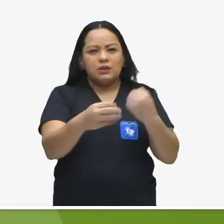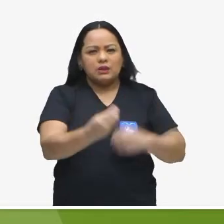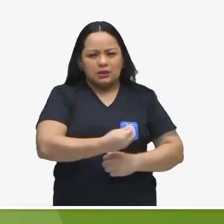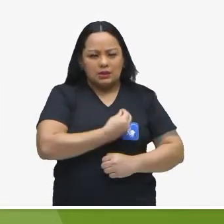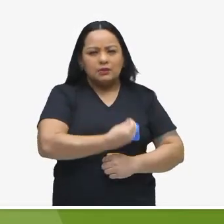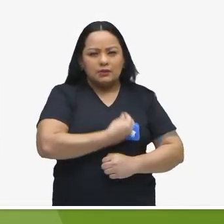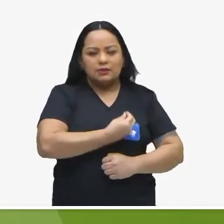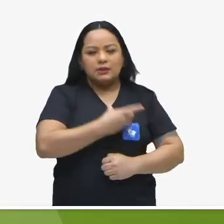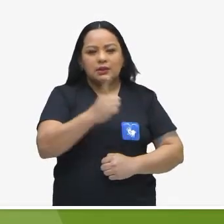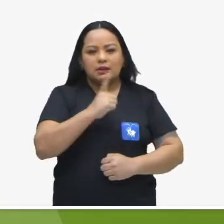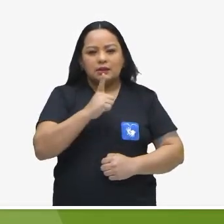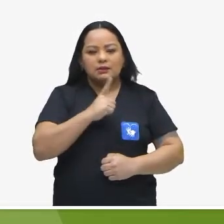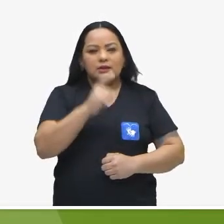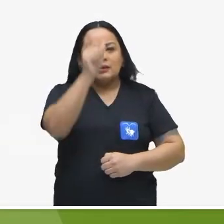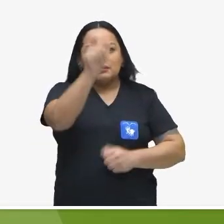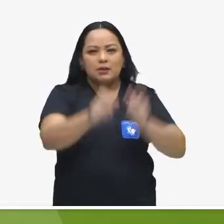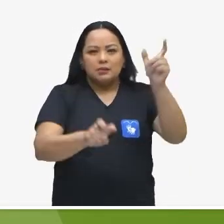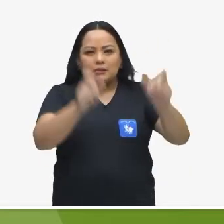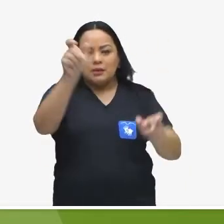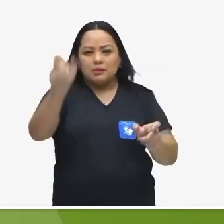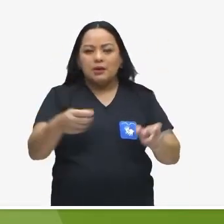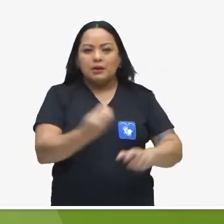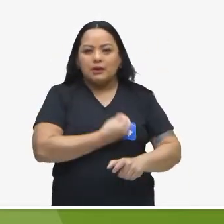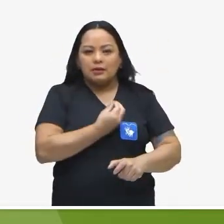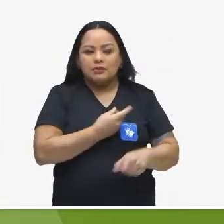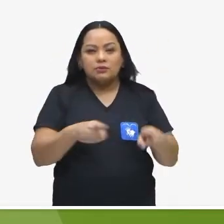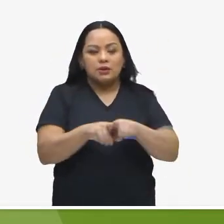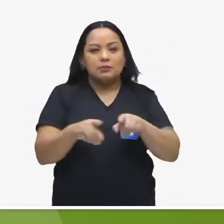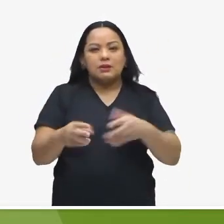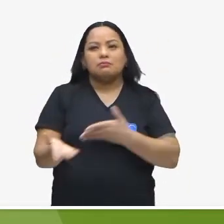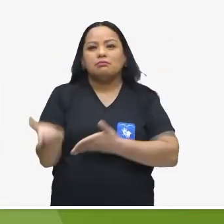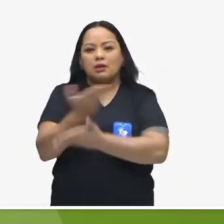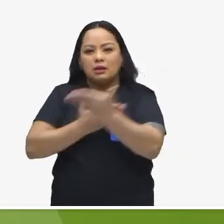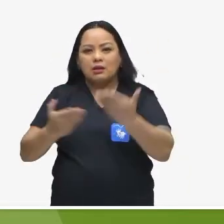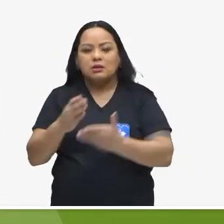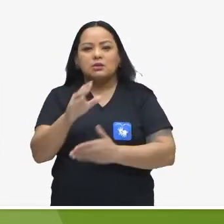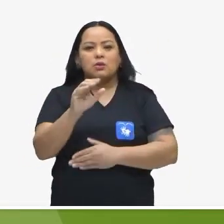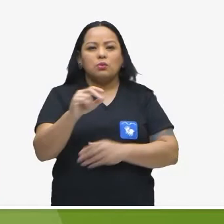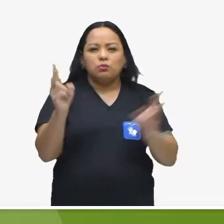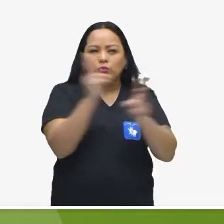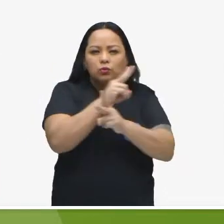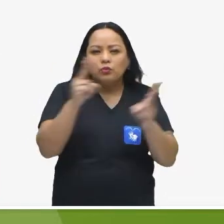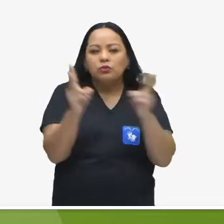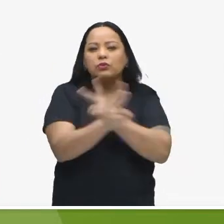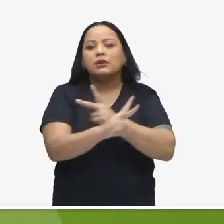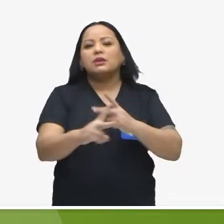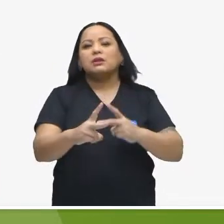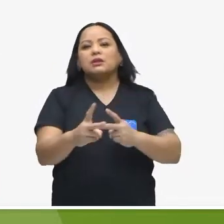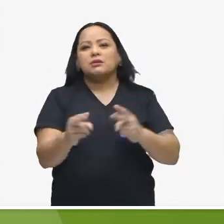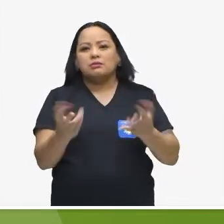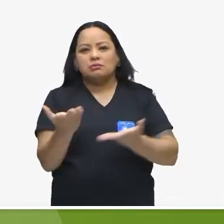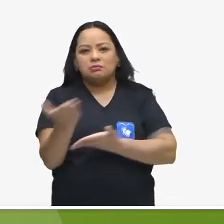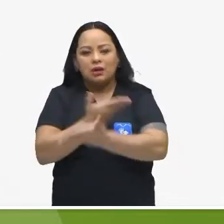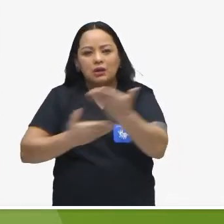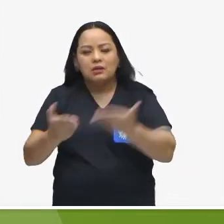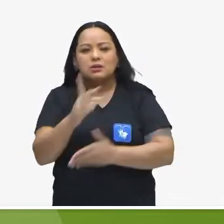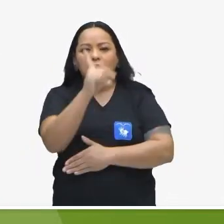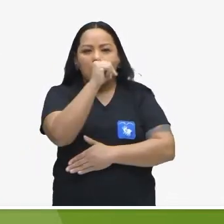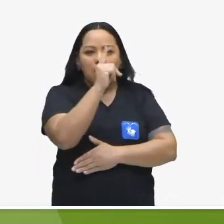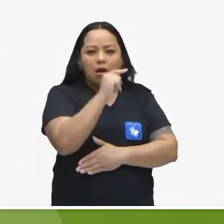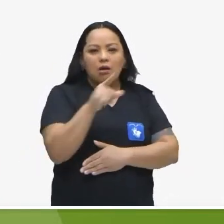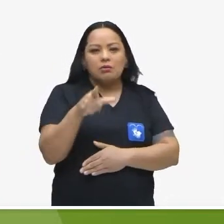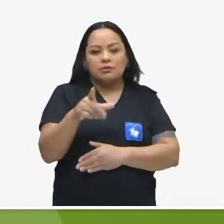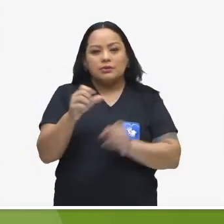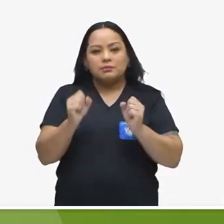que são os seres vivos, eu tenho a relação com o ar, eu tenho a relação com a água, como vocês podem